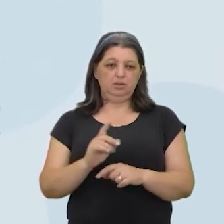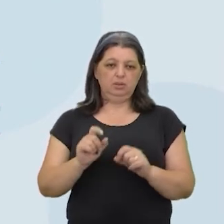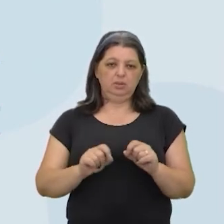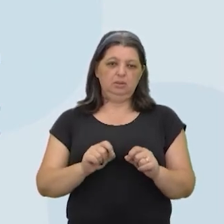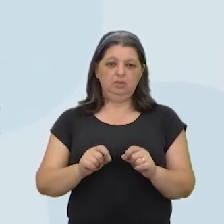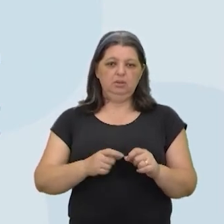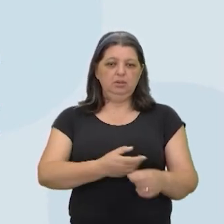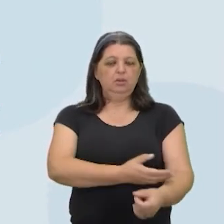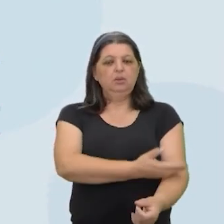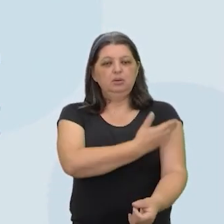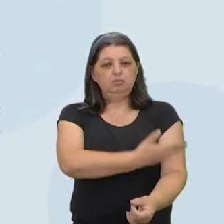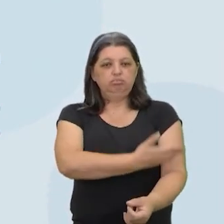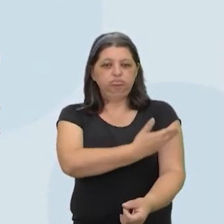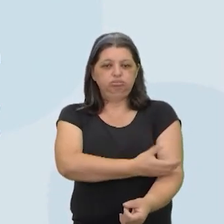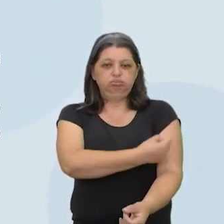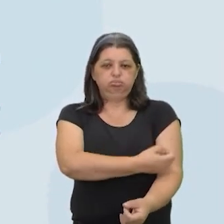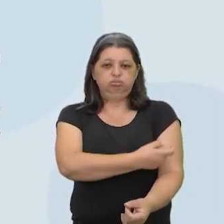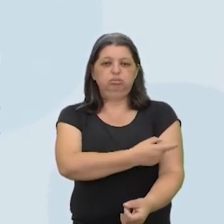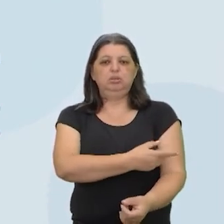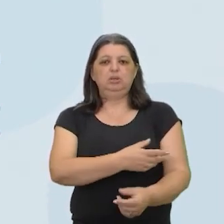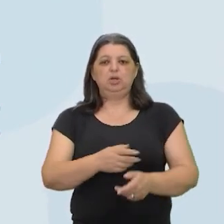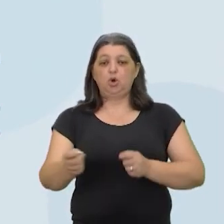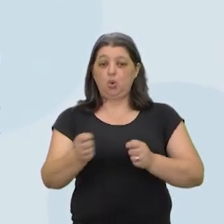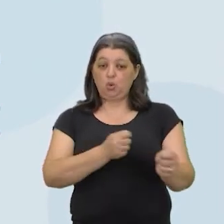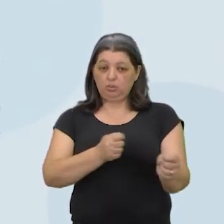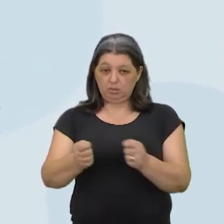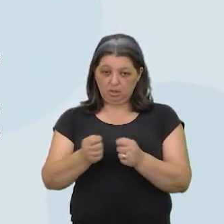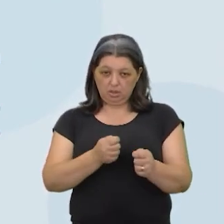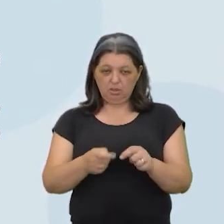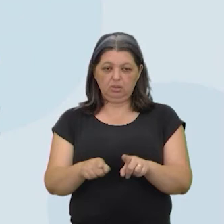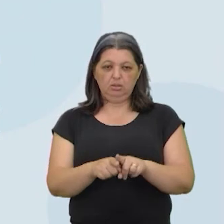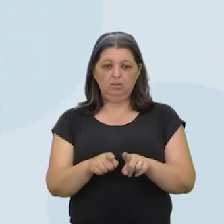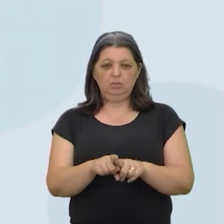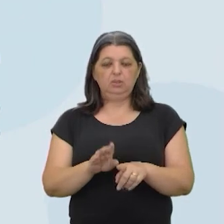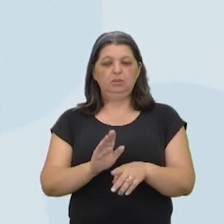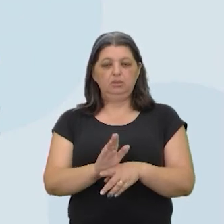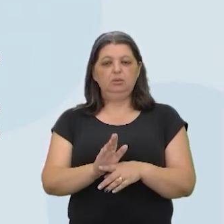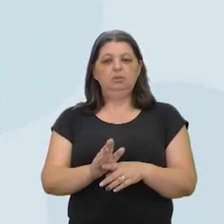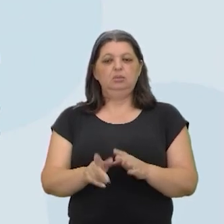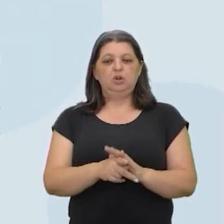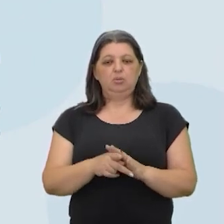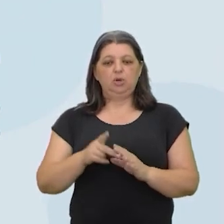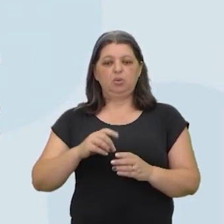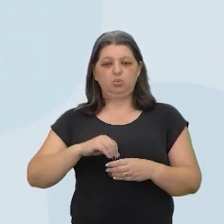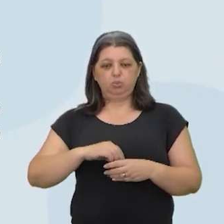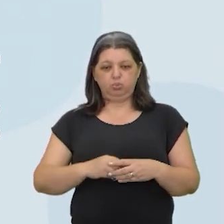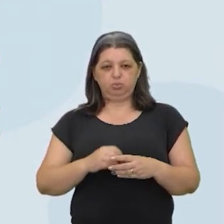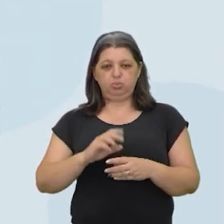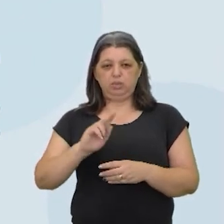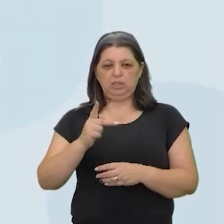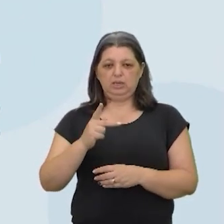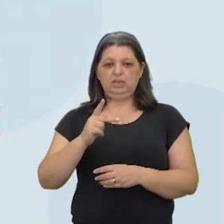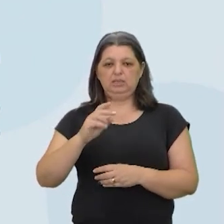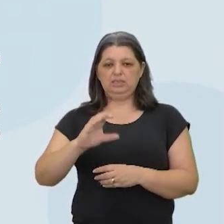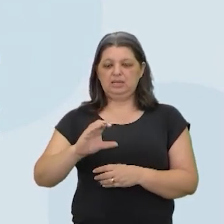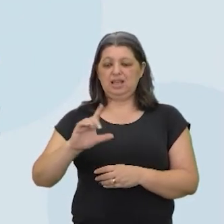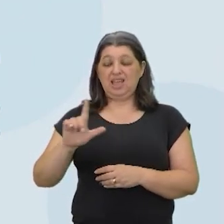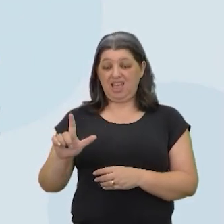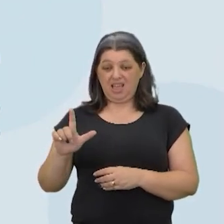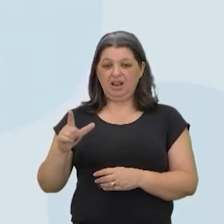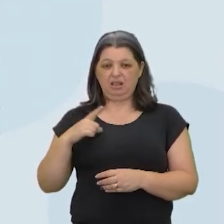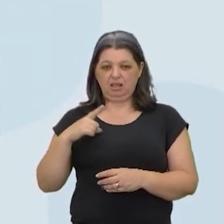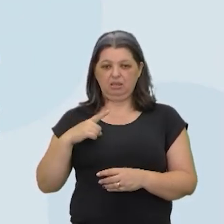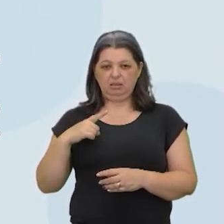pressão arterial, tem participação na formação e constituição do suco gástrico, né, o HCl. Então, aí você já vê